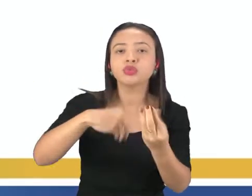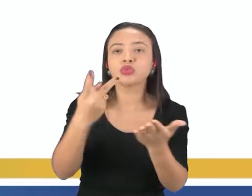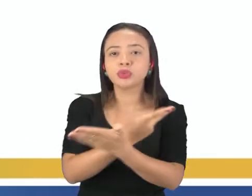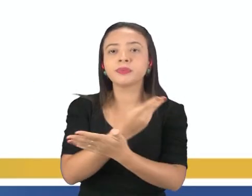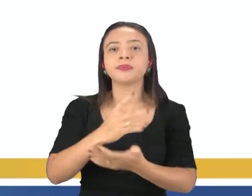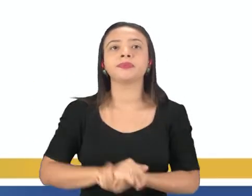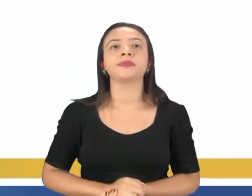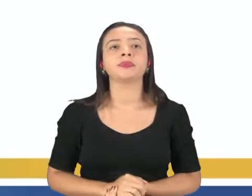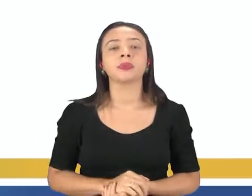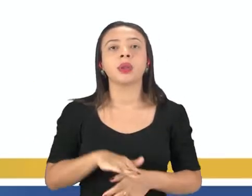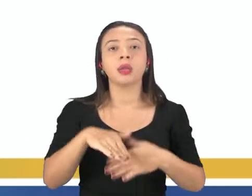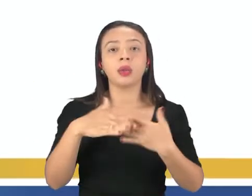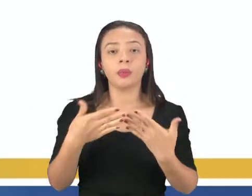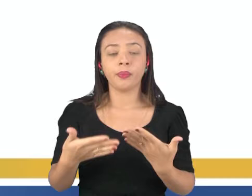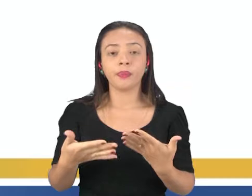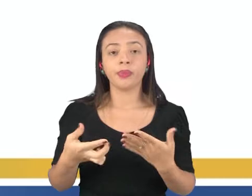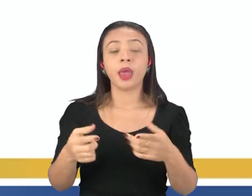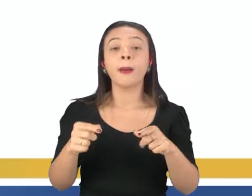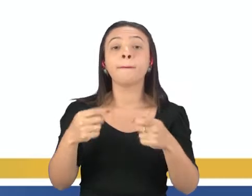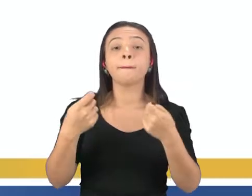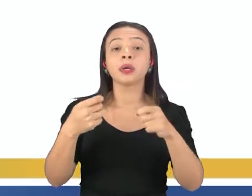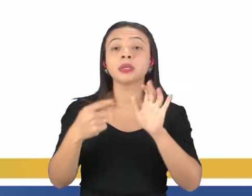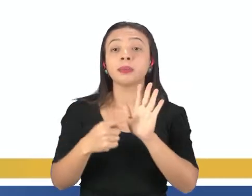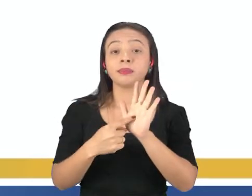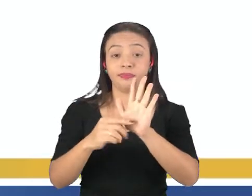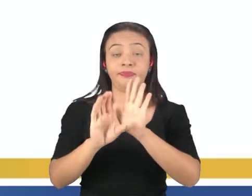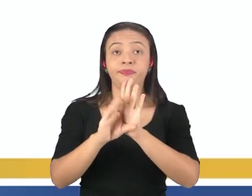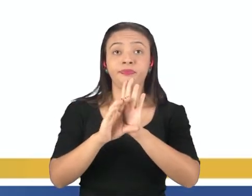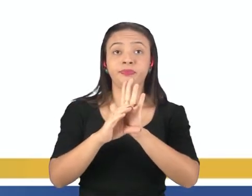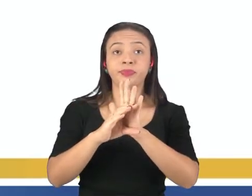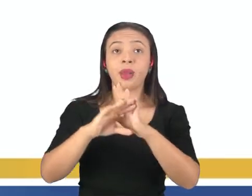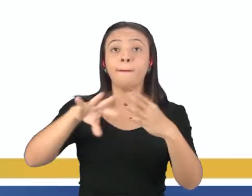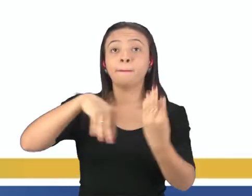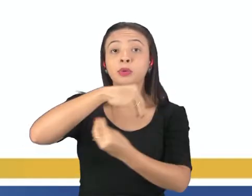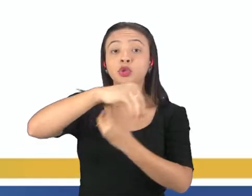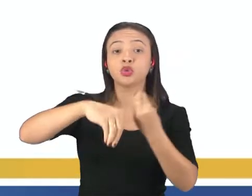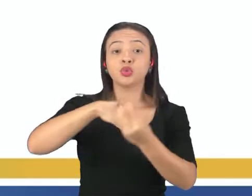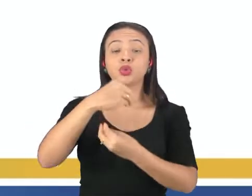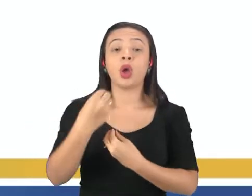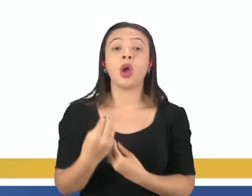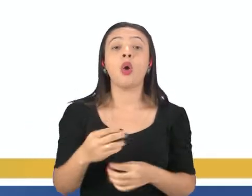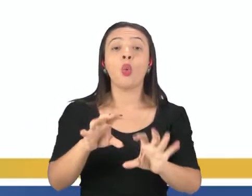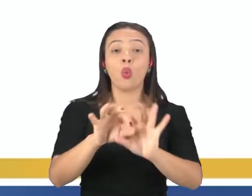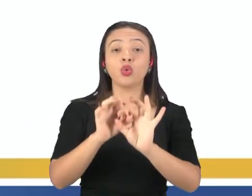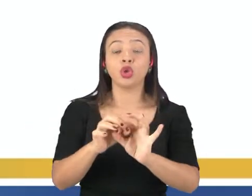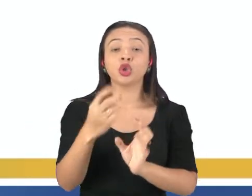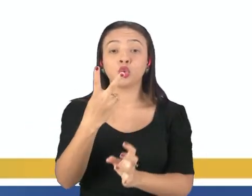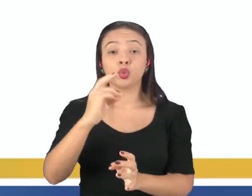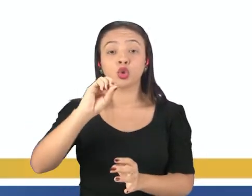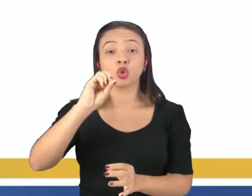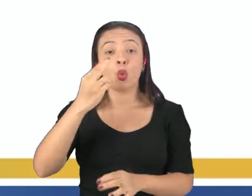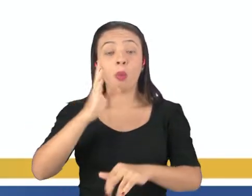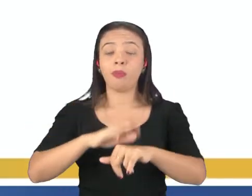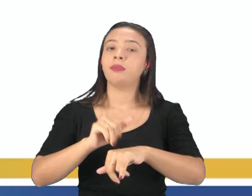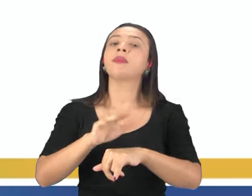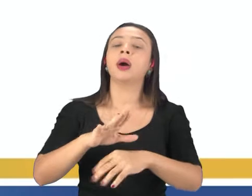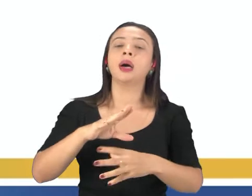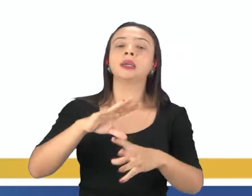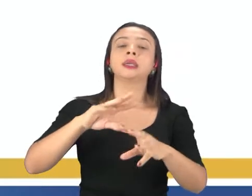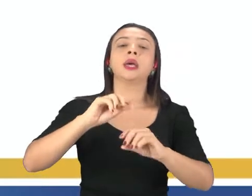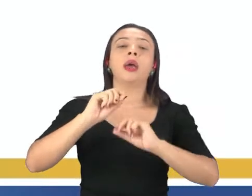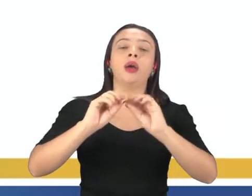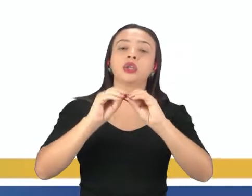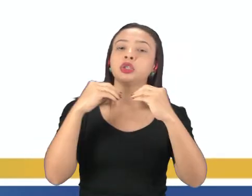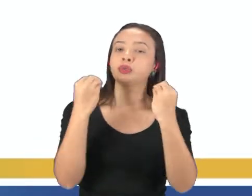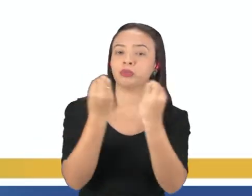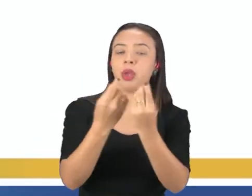da gente seguir, vamos só deixar aí bem conceituado que mistura é a combinação de duas ou mais substâncias e ela pode ser de dois